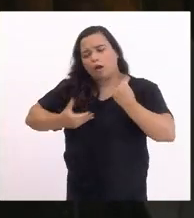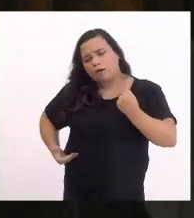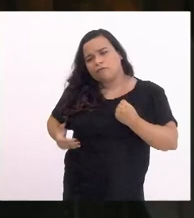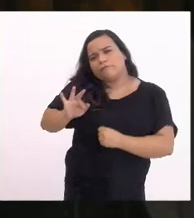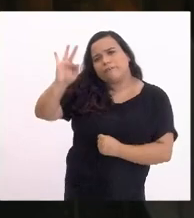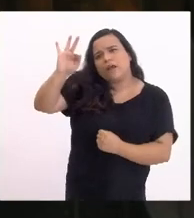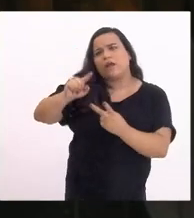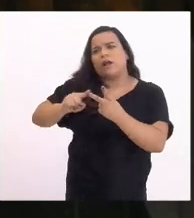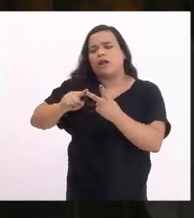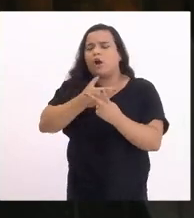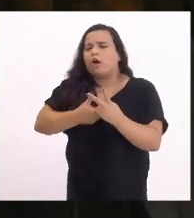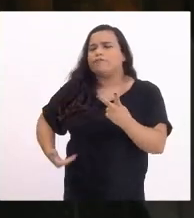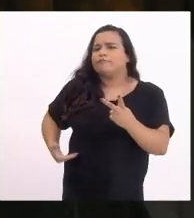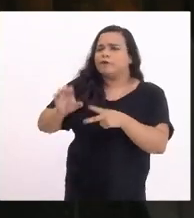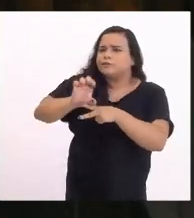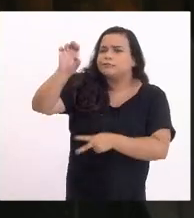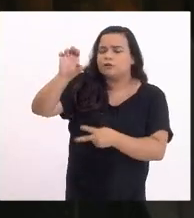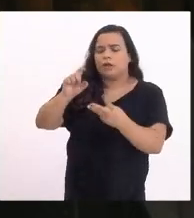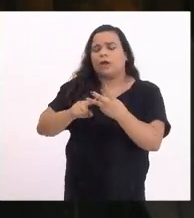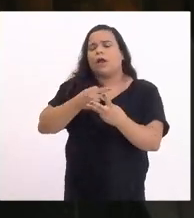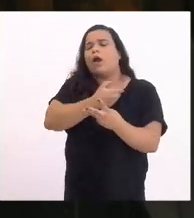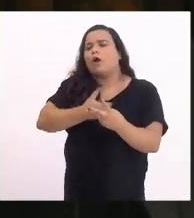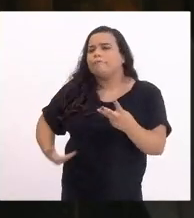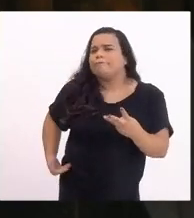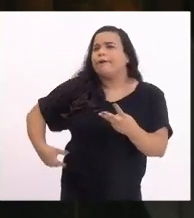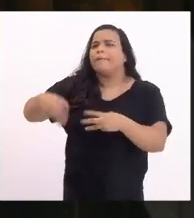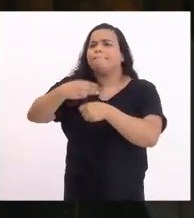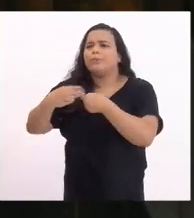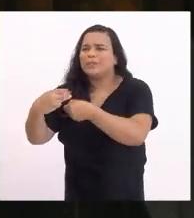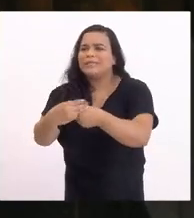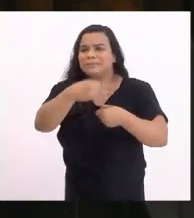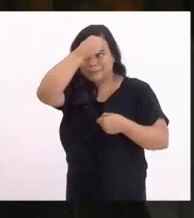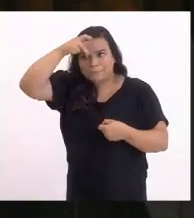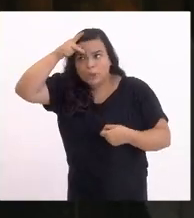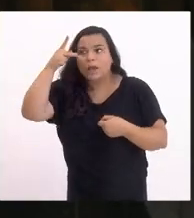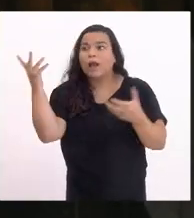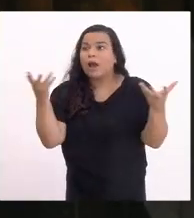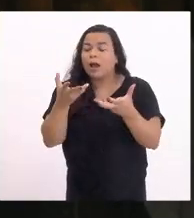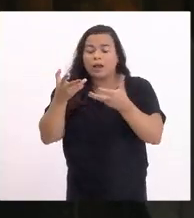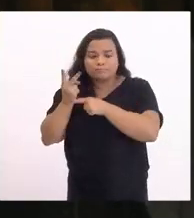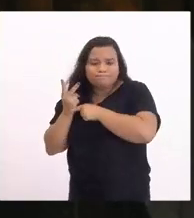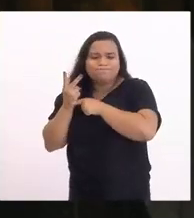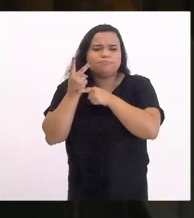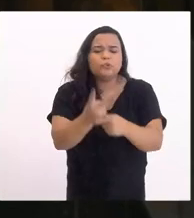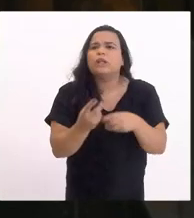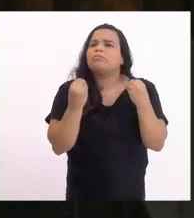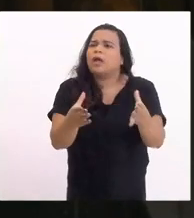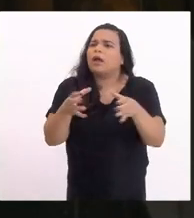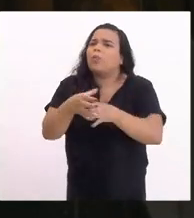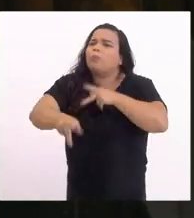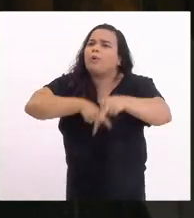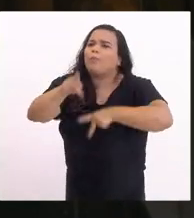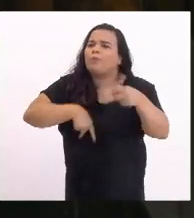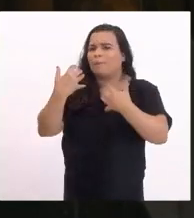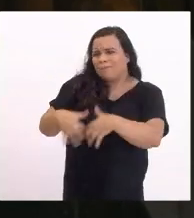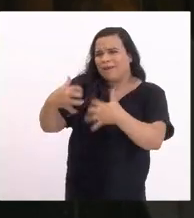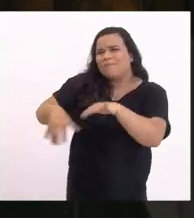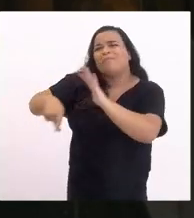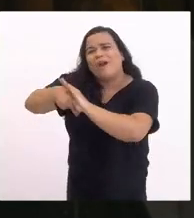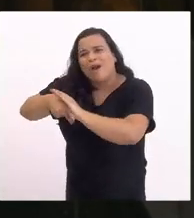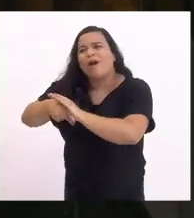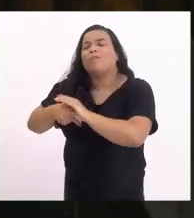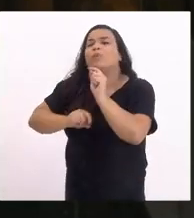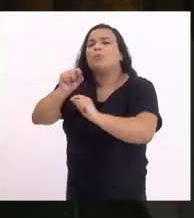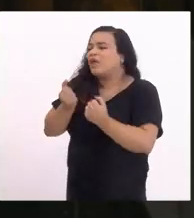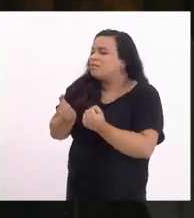estadual, governo municipal, para que, em busca de dar à população de